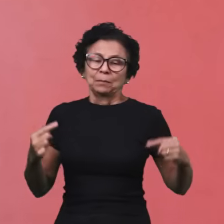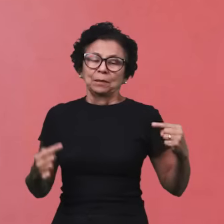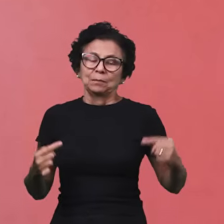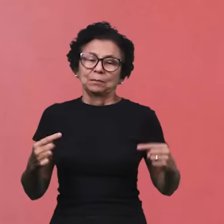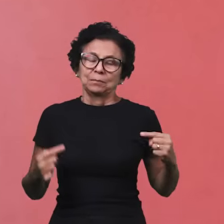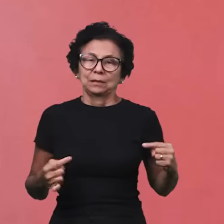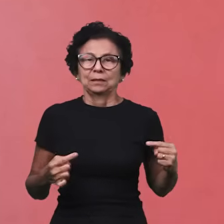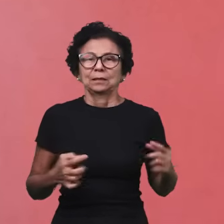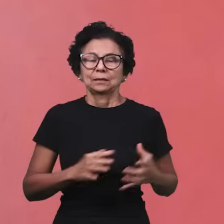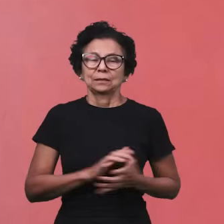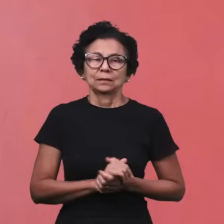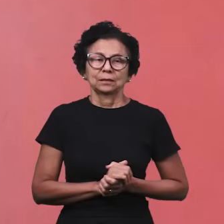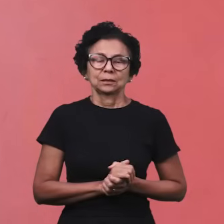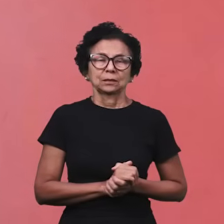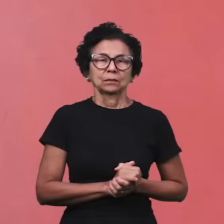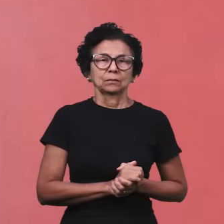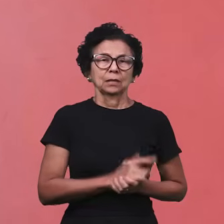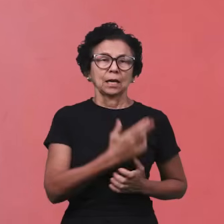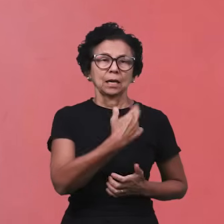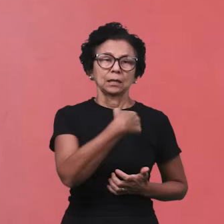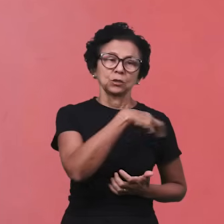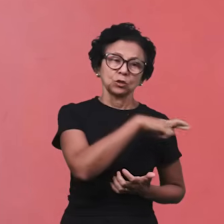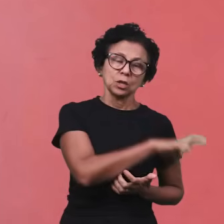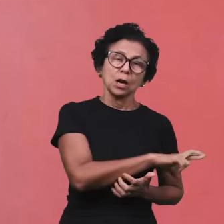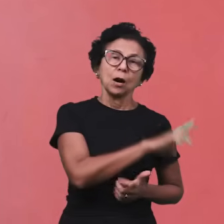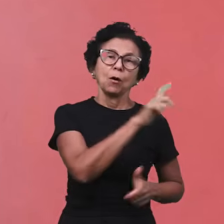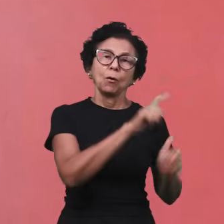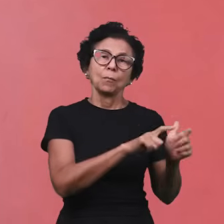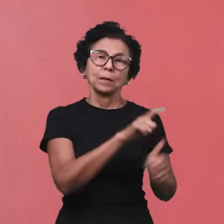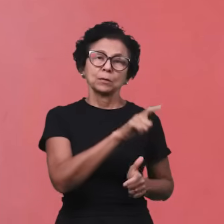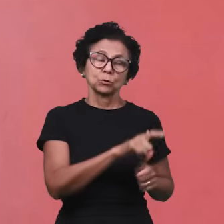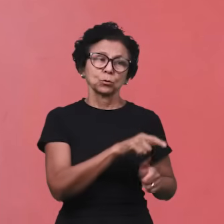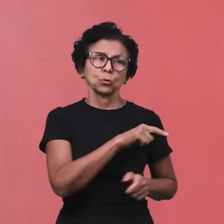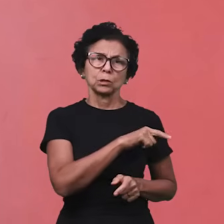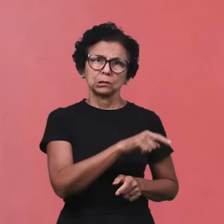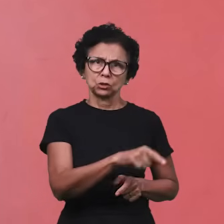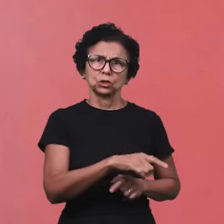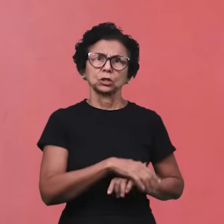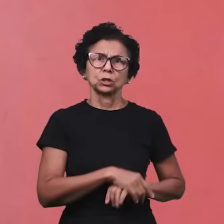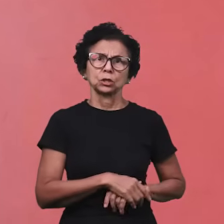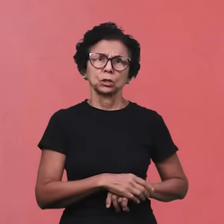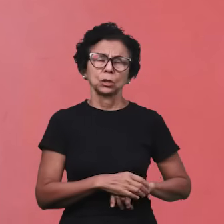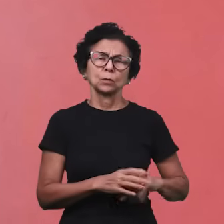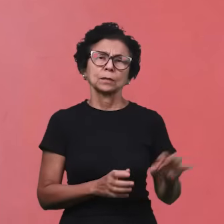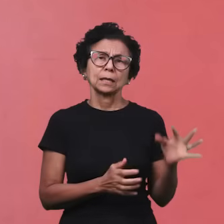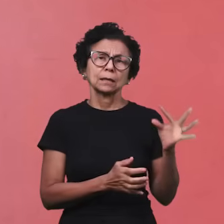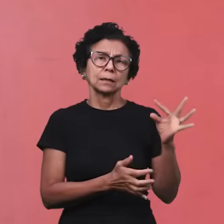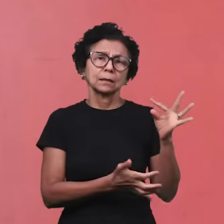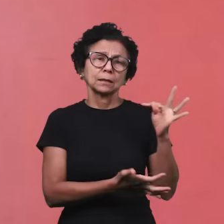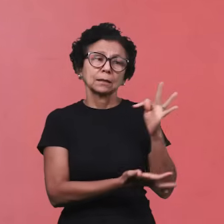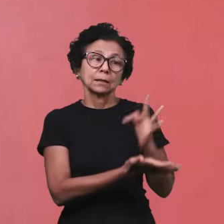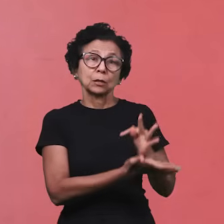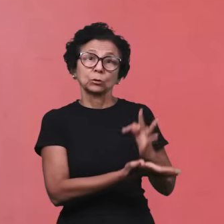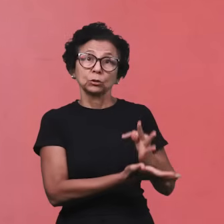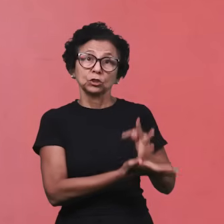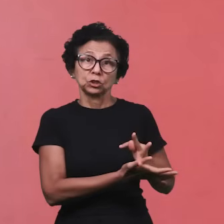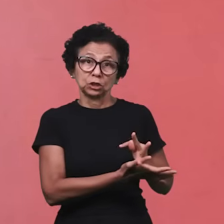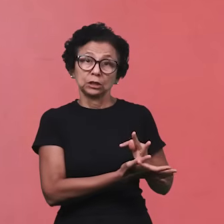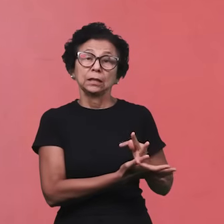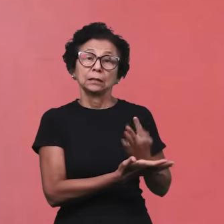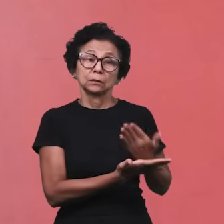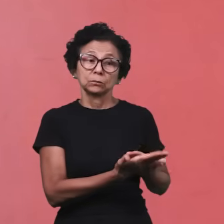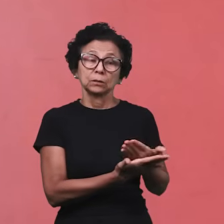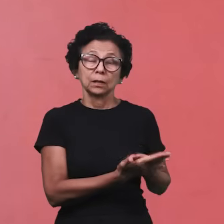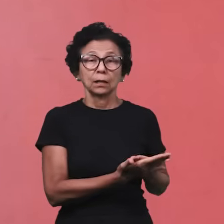teológica, vamos dizer, de teologia. Haviam mestres ali, fariseus. Então, quer dizer, então Jesus ali ia entrar numa discussão teológica,